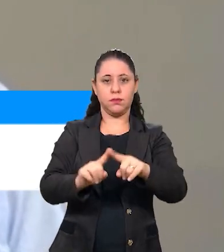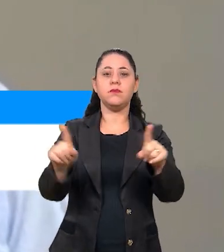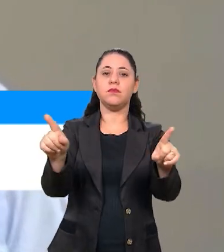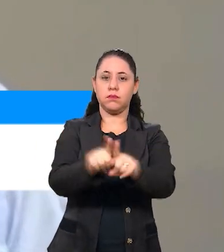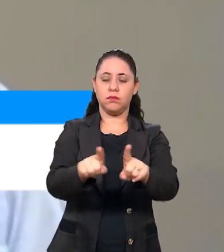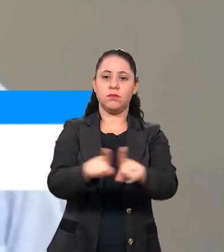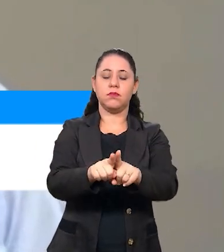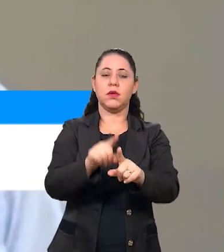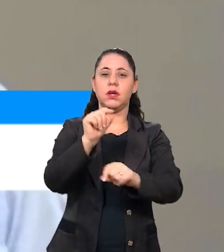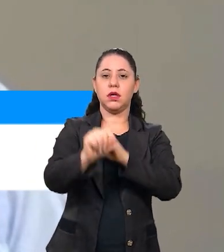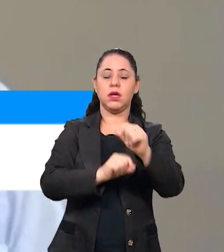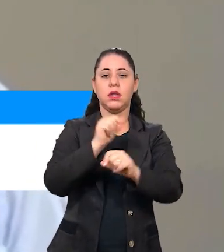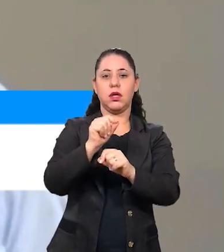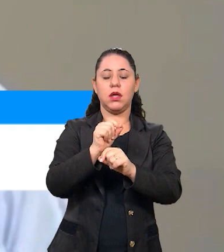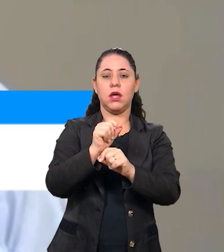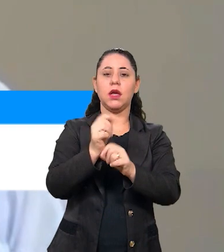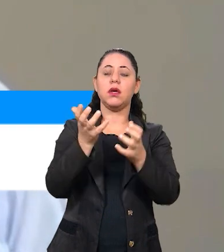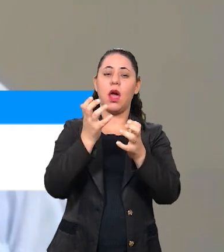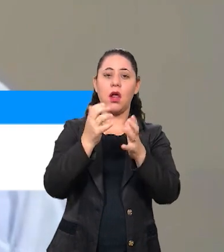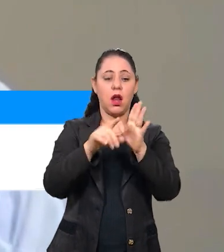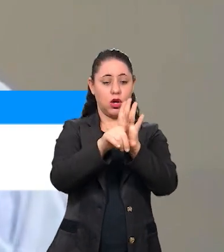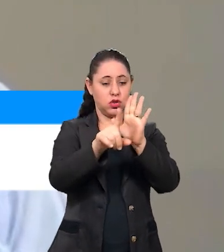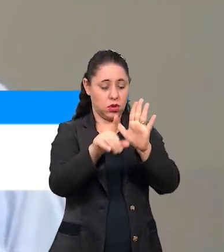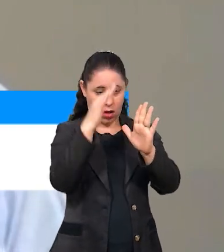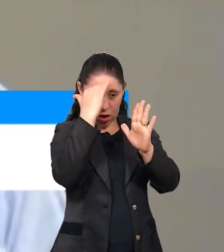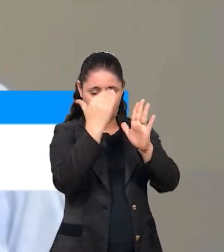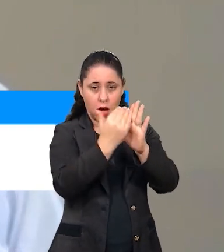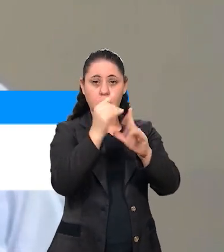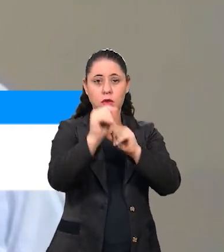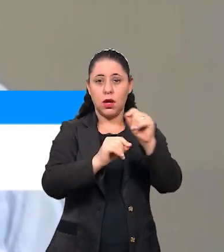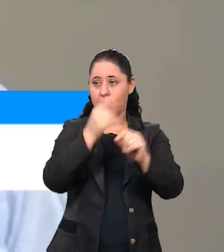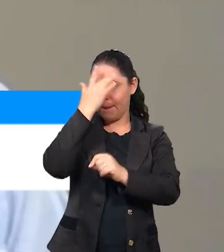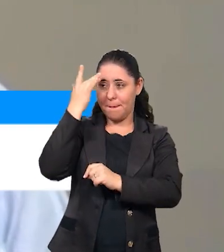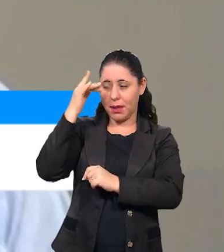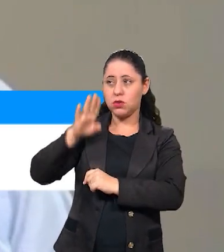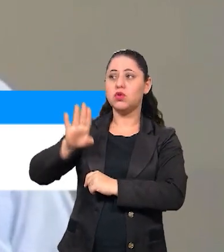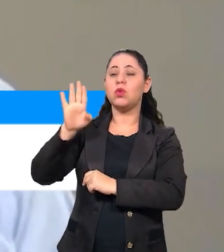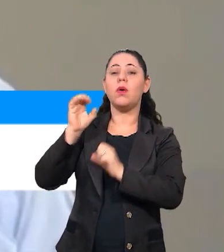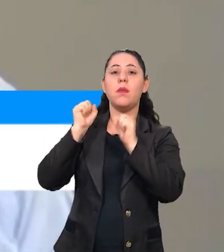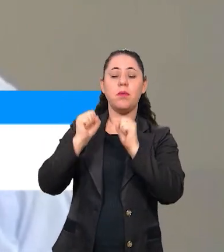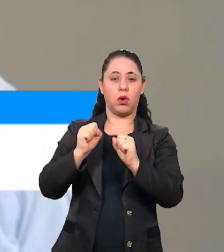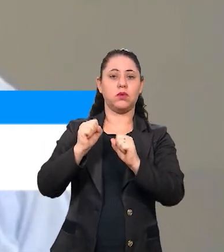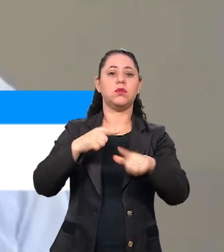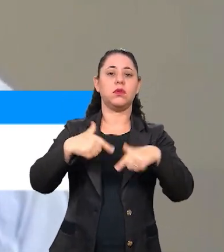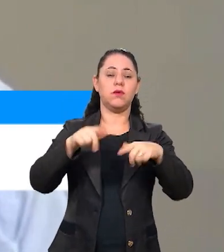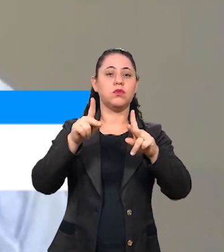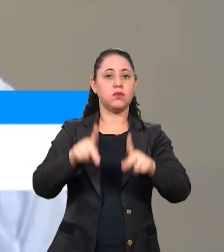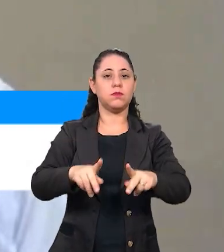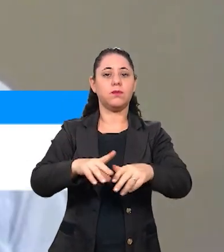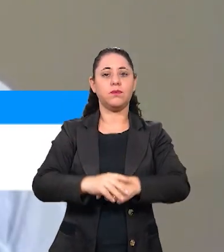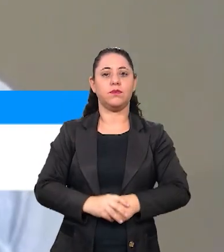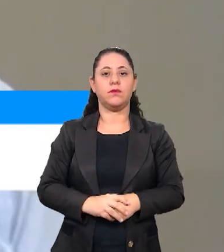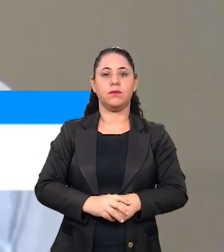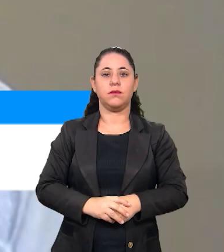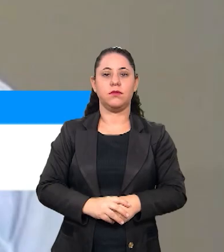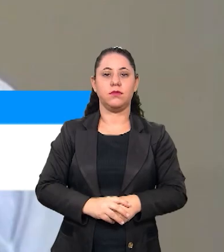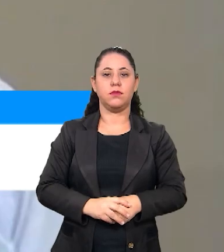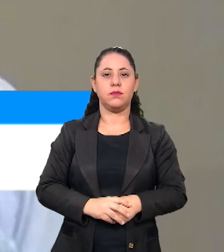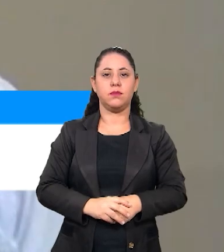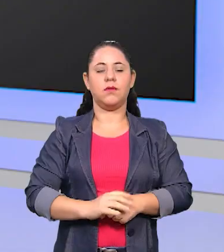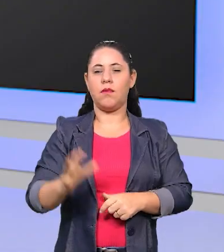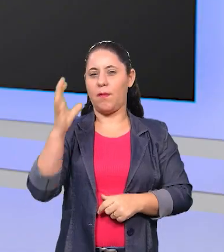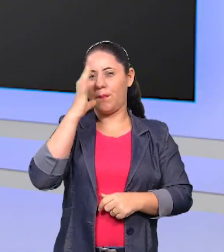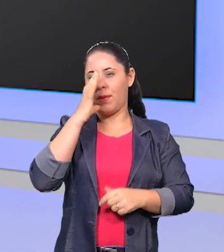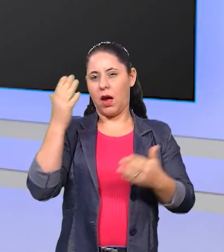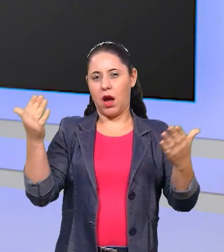anterior à investidura em cargo público, ou seja, visa legislar sobre as condições para o candidato alcançar a função